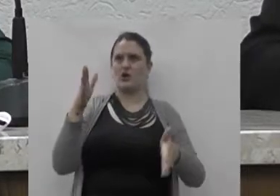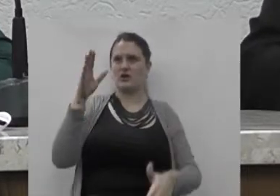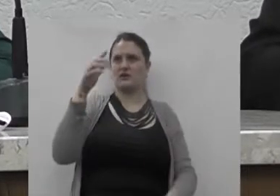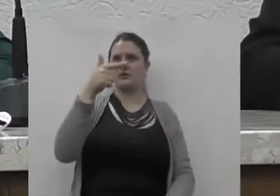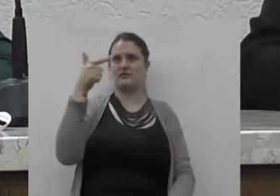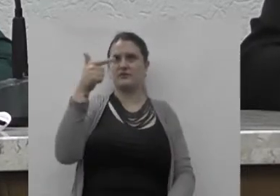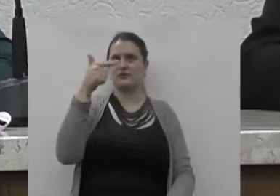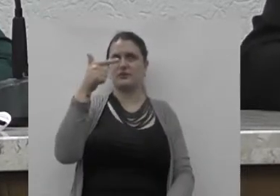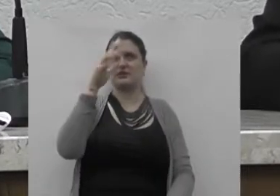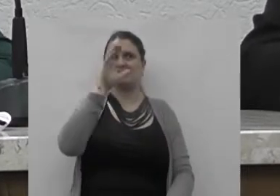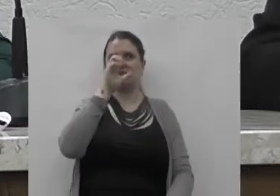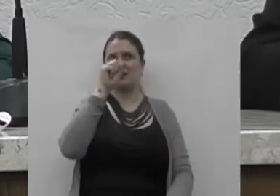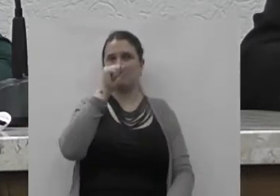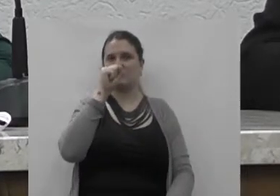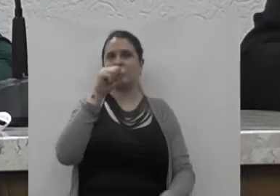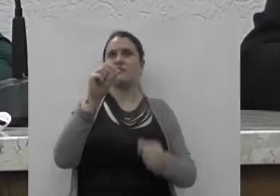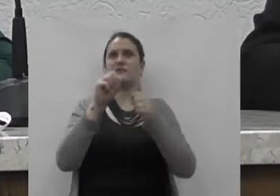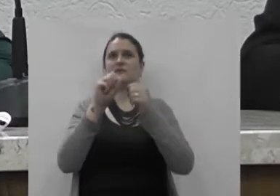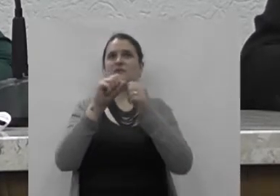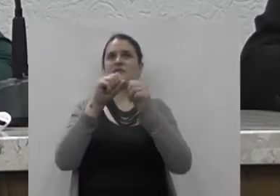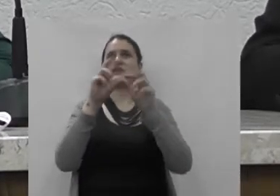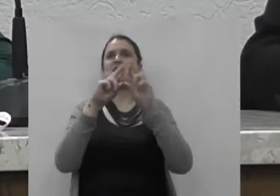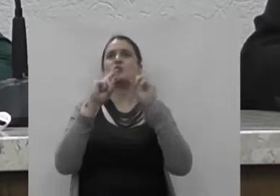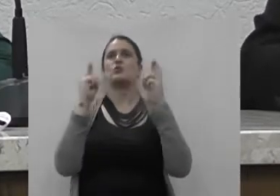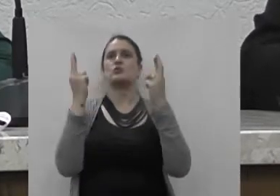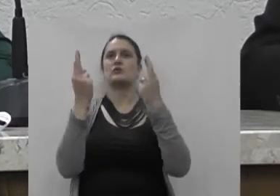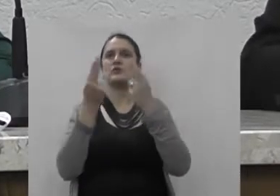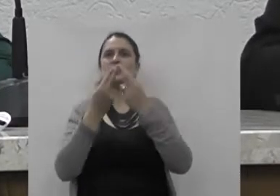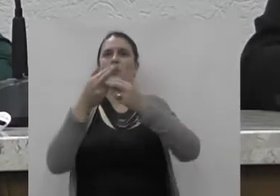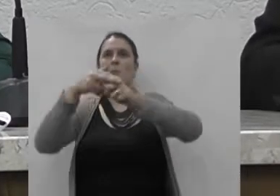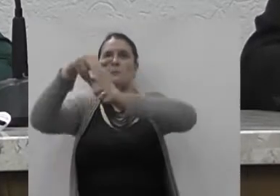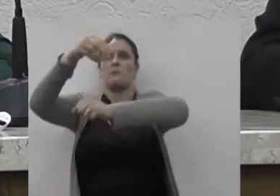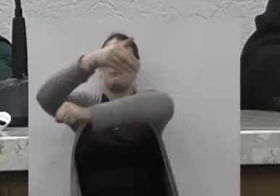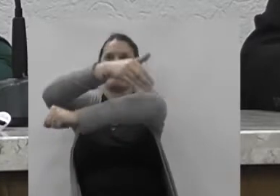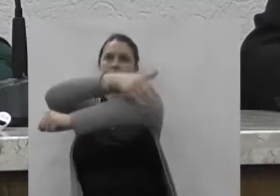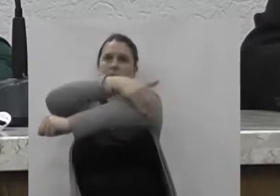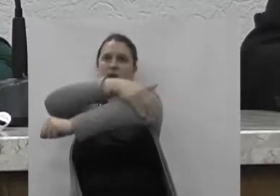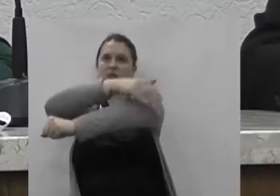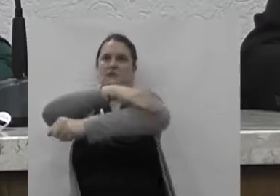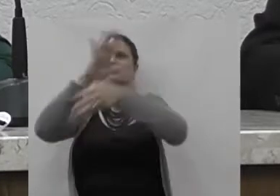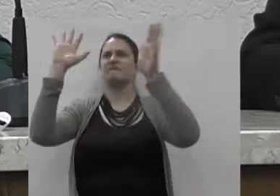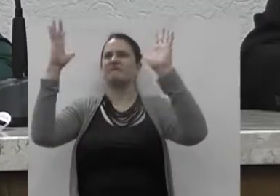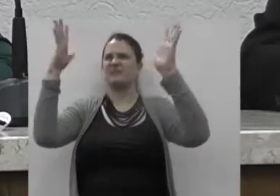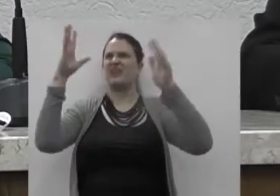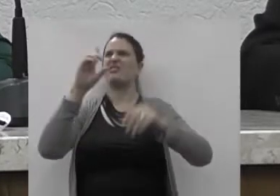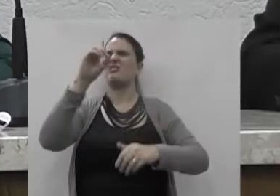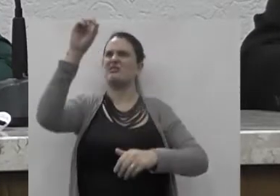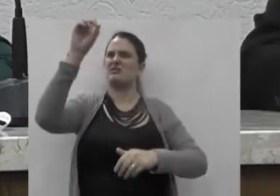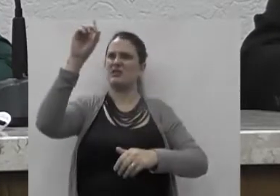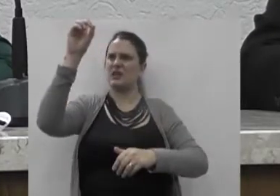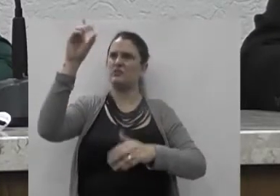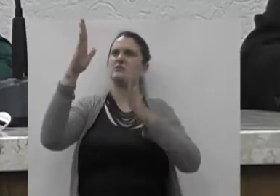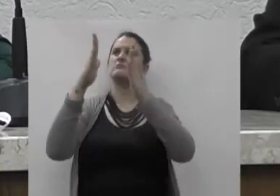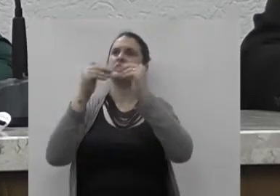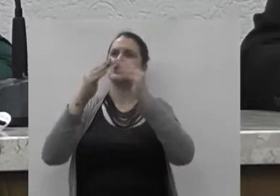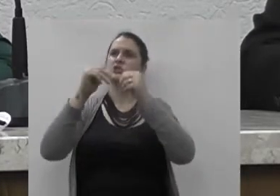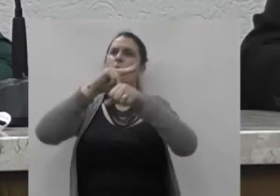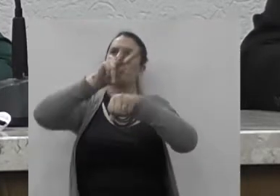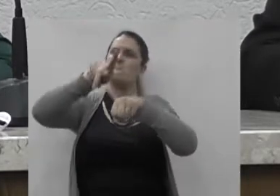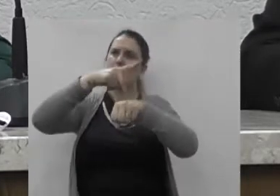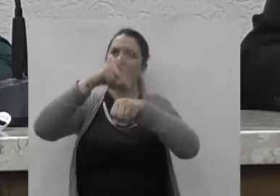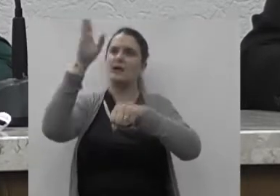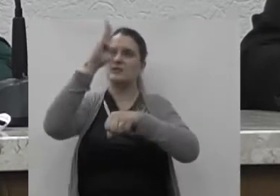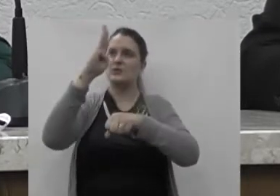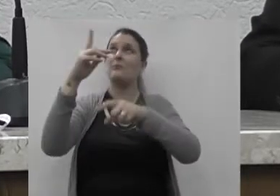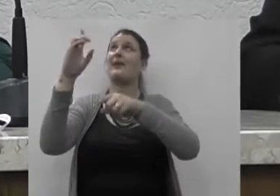estivemos reunidos ali na Praça Coronel Amazonas, fazendo um clamor a Deus pela nossa nação brasileira, para